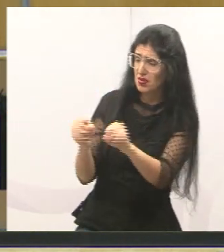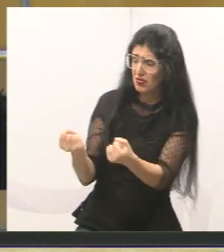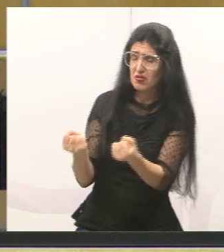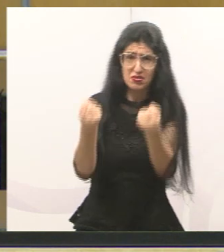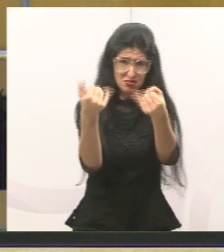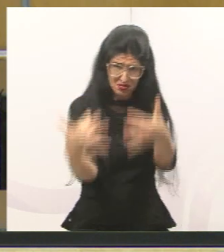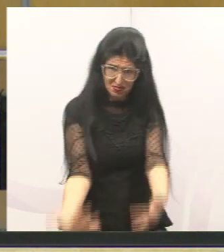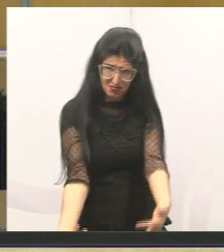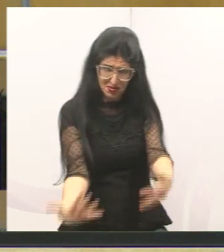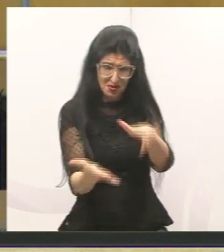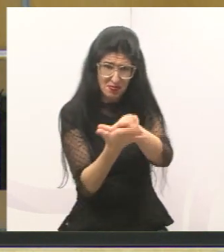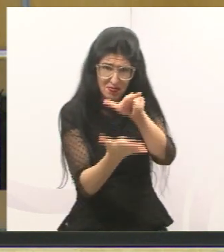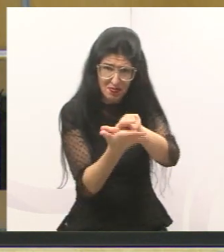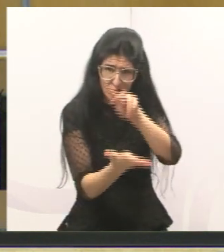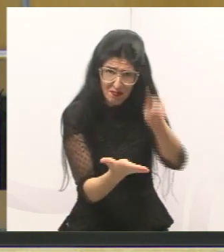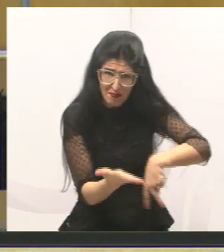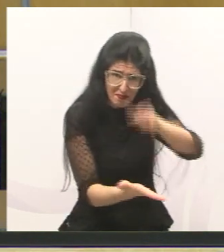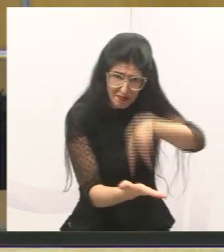Essa